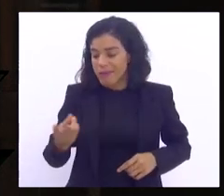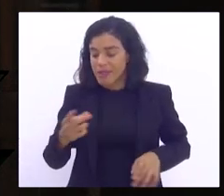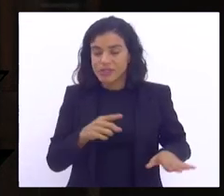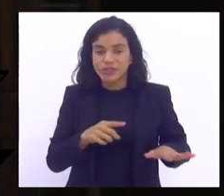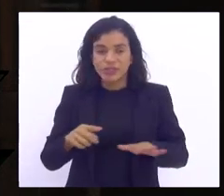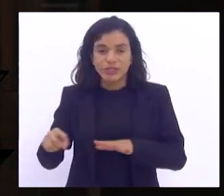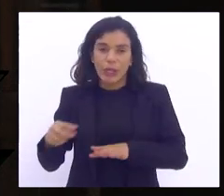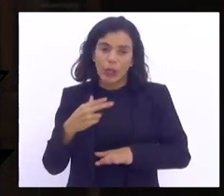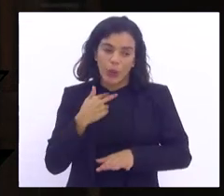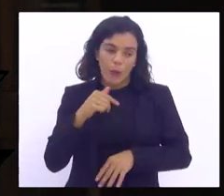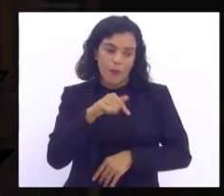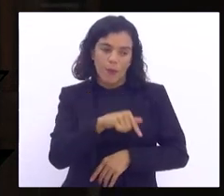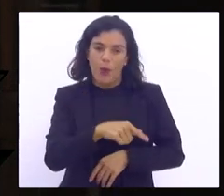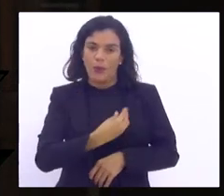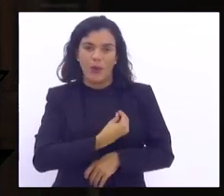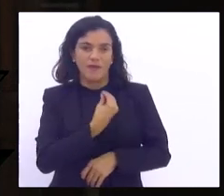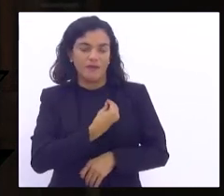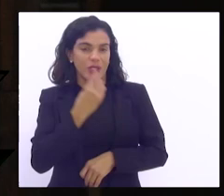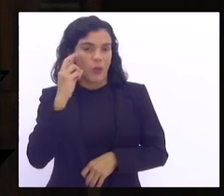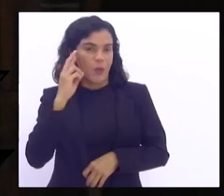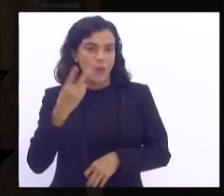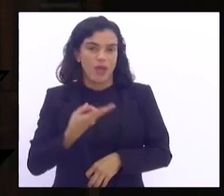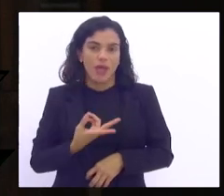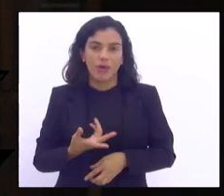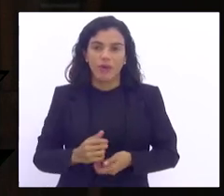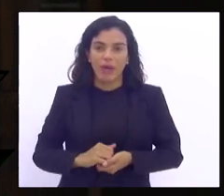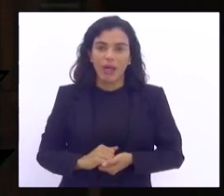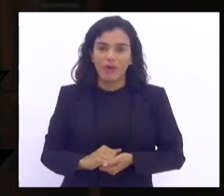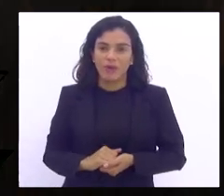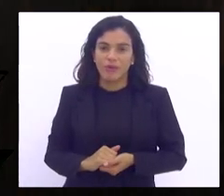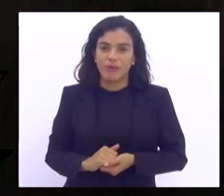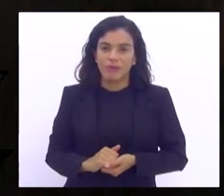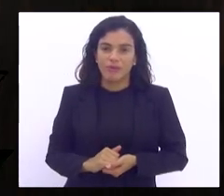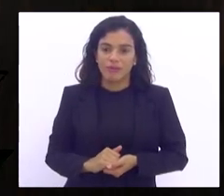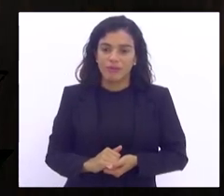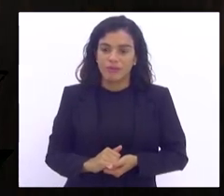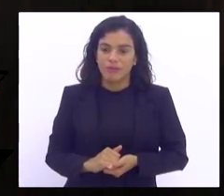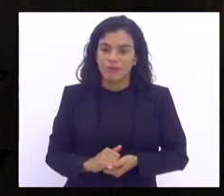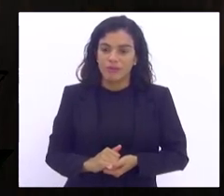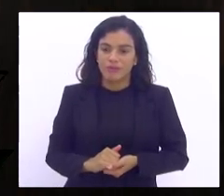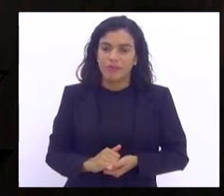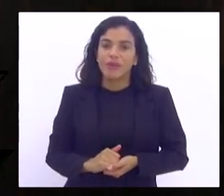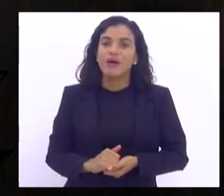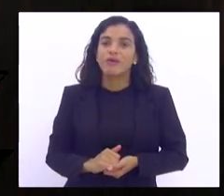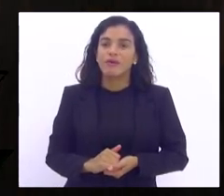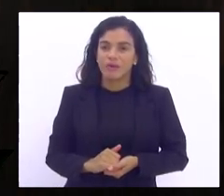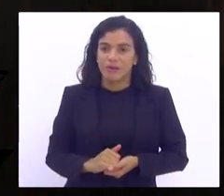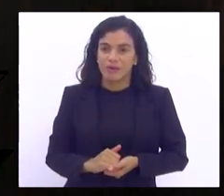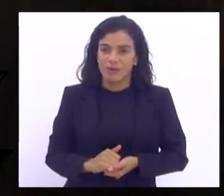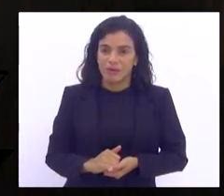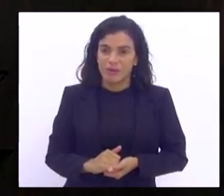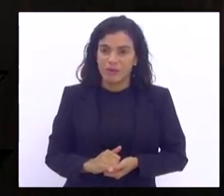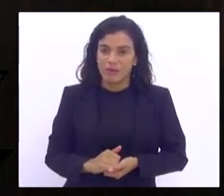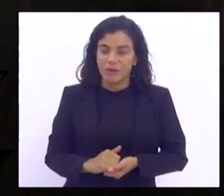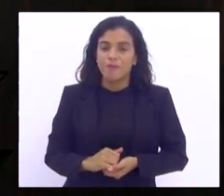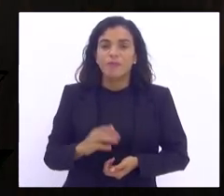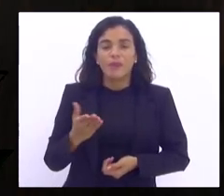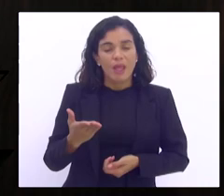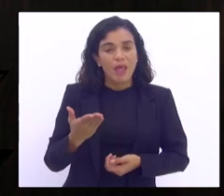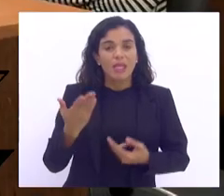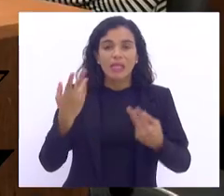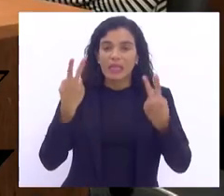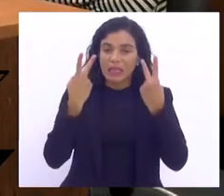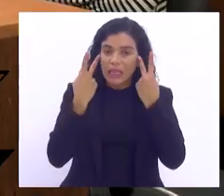pode ainda ser considerado uma vida humana pessoal. O que é a pessoa humana, né? Santo Tomás de Aquino.